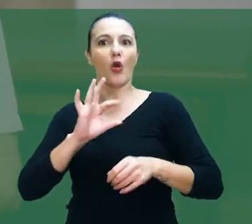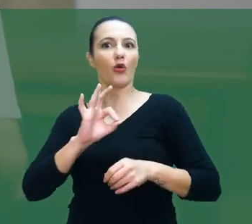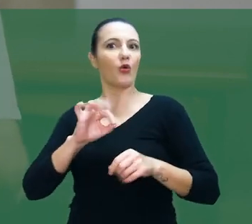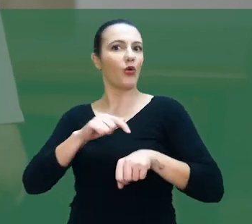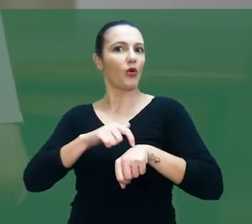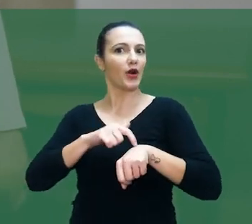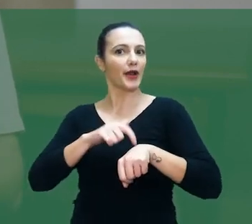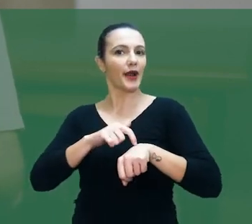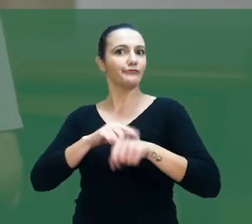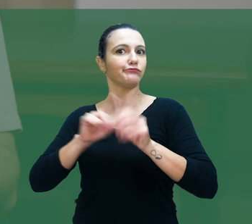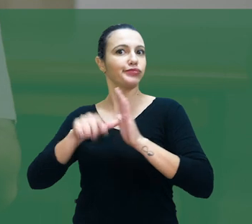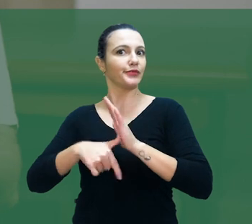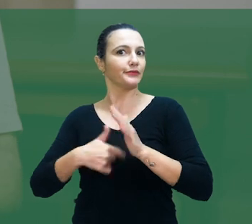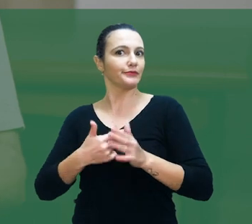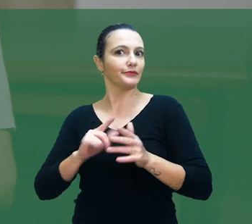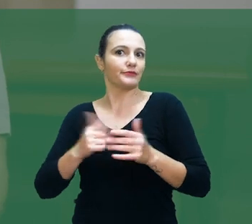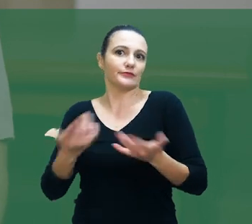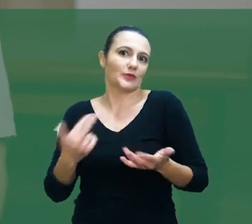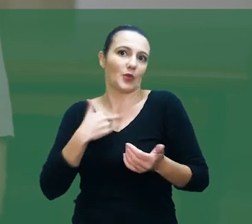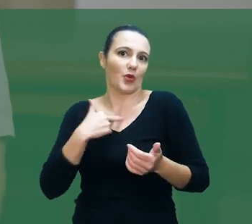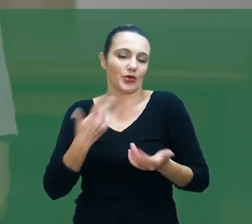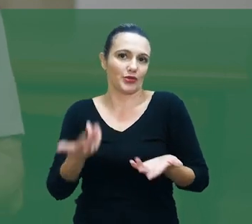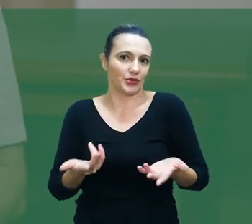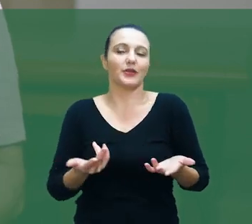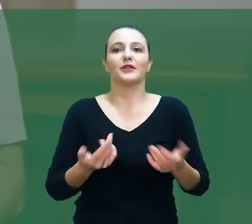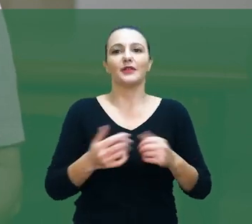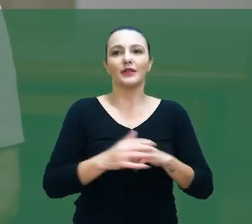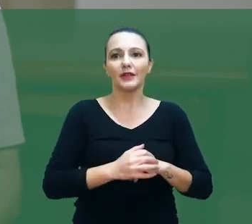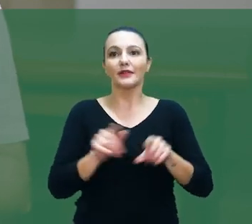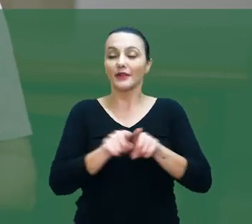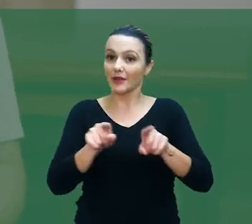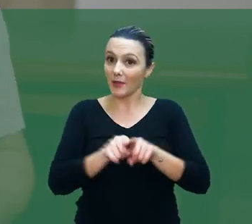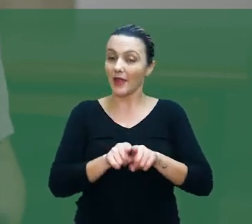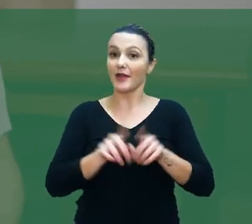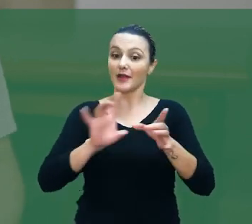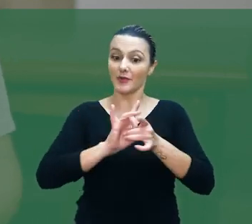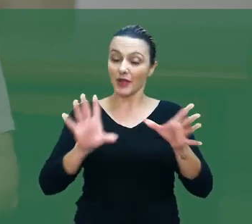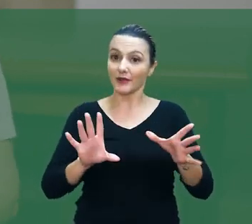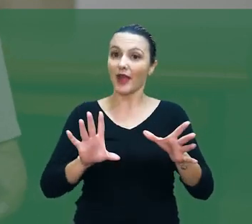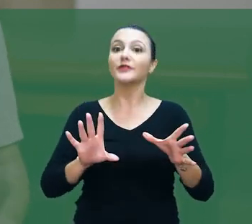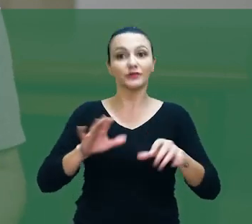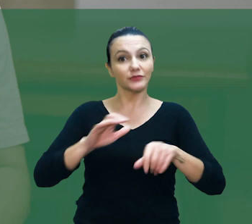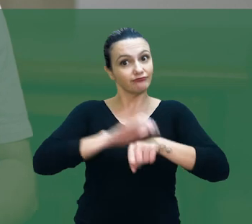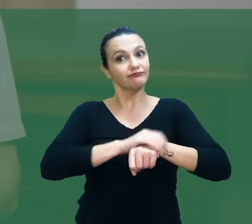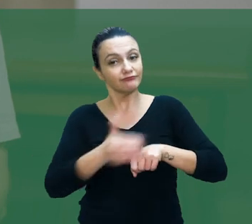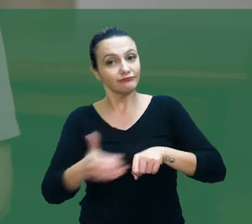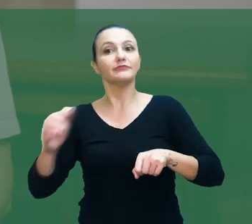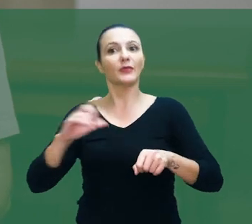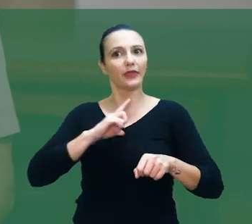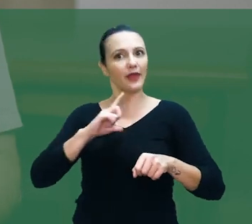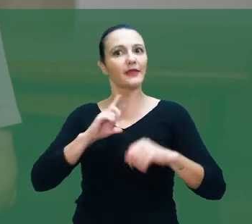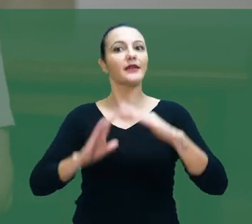acostumados a entender que as liberdades garantidas numa democracia, elas evidentemente têm limitação. E elas